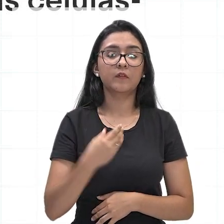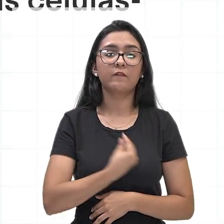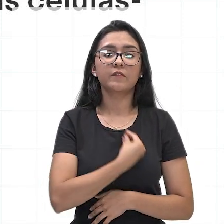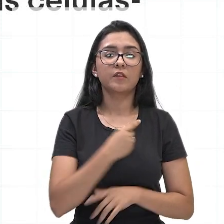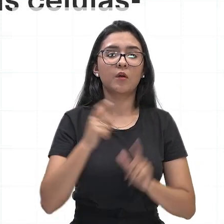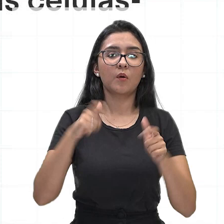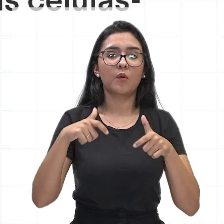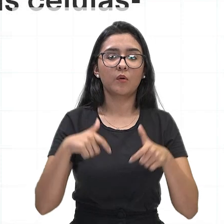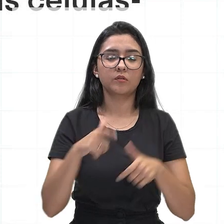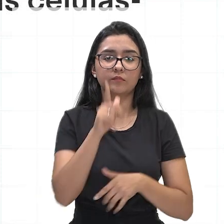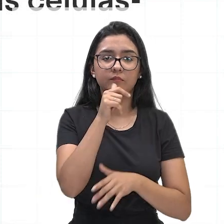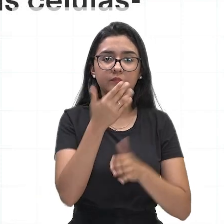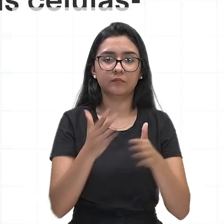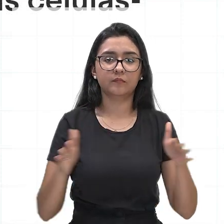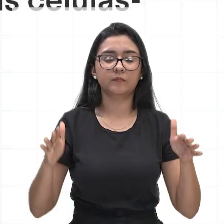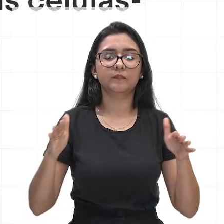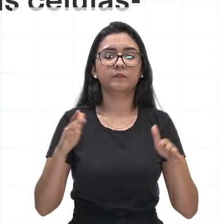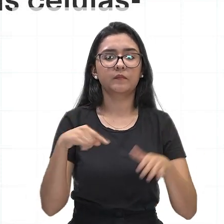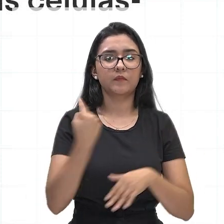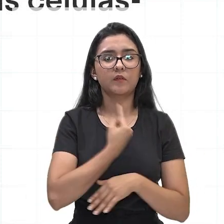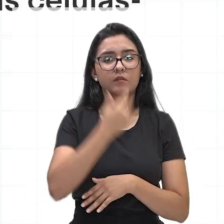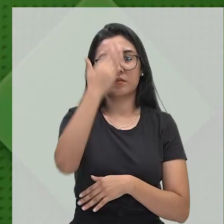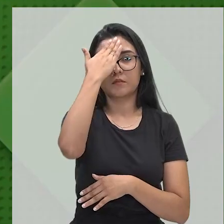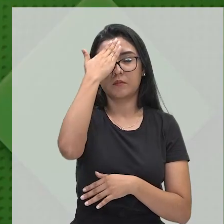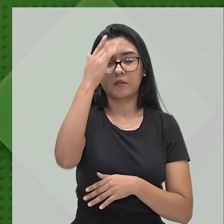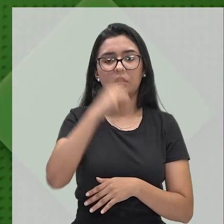aquática, né? A gente sabe que existem aí algumas